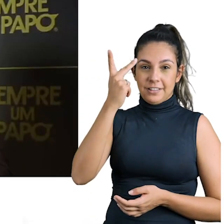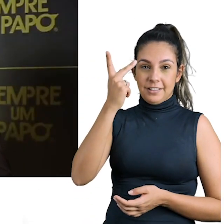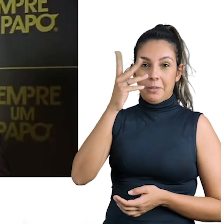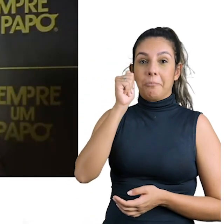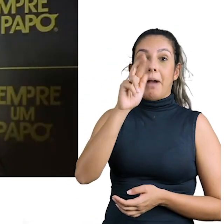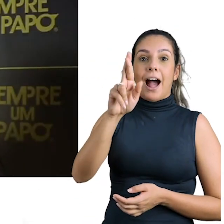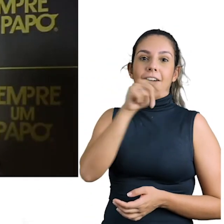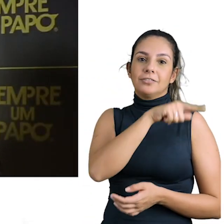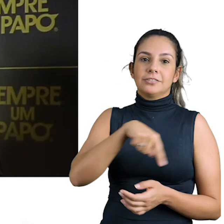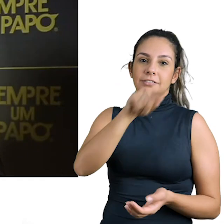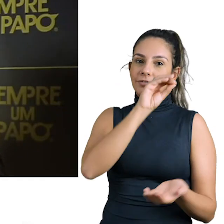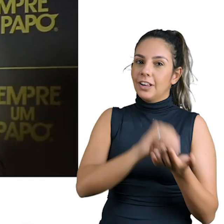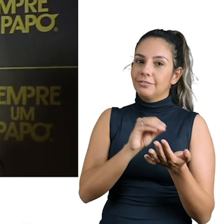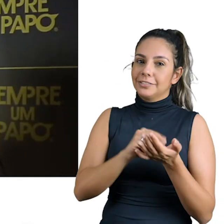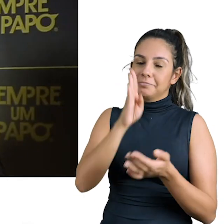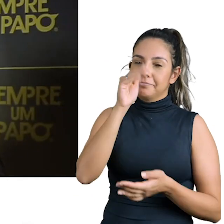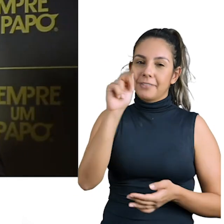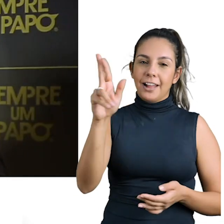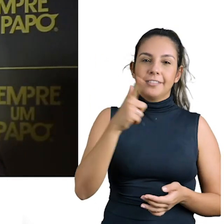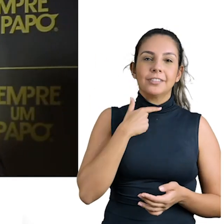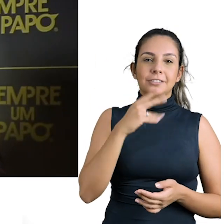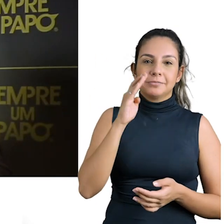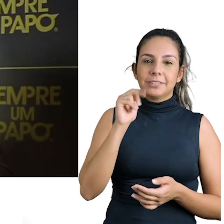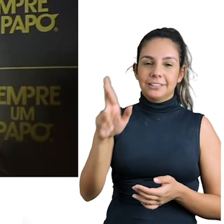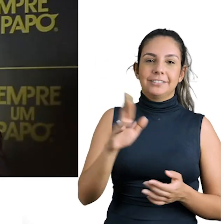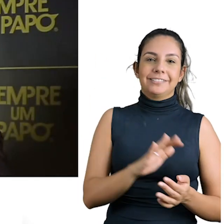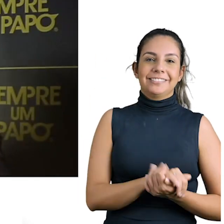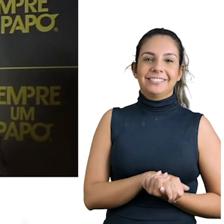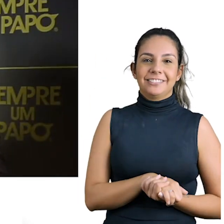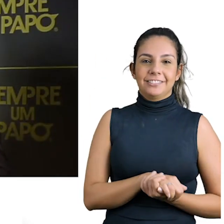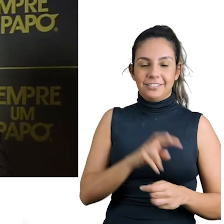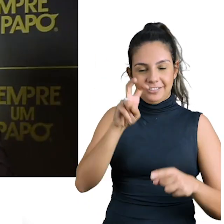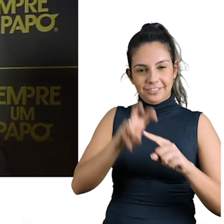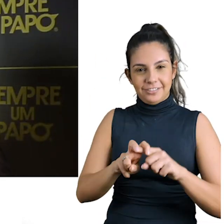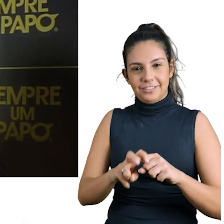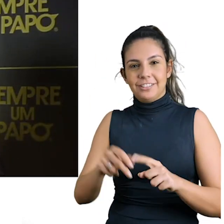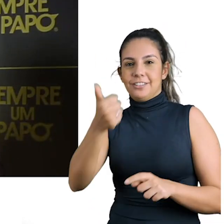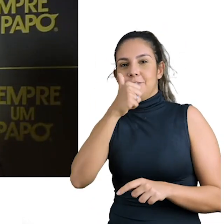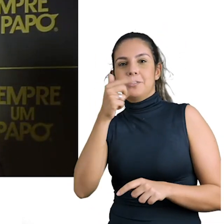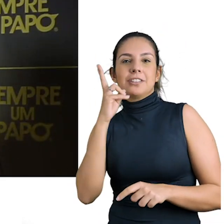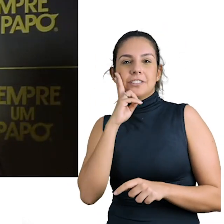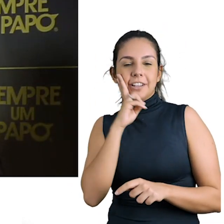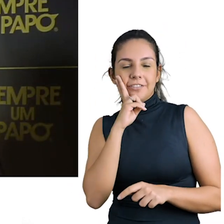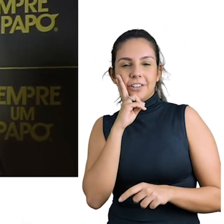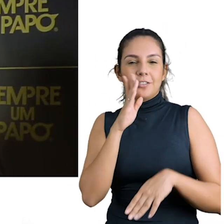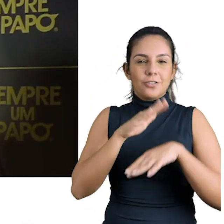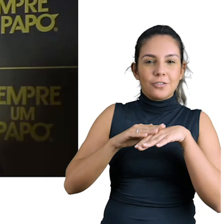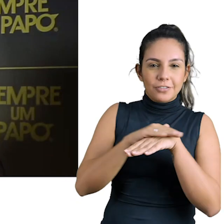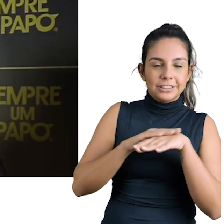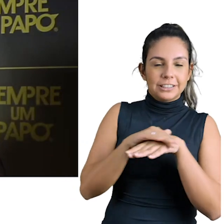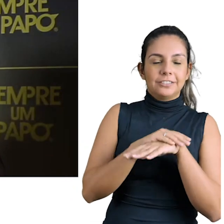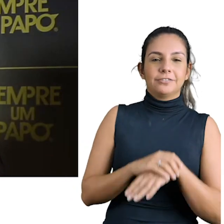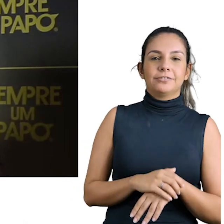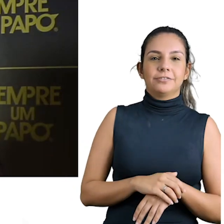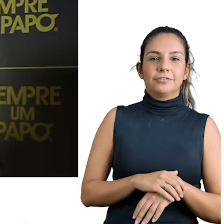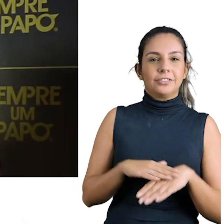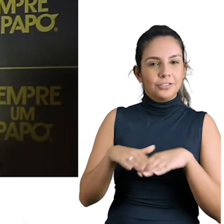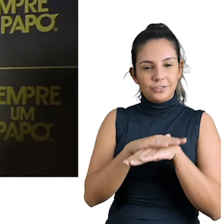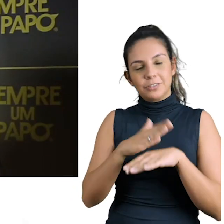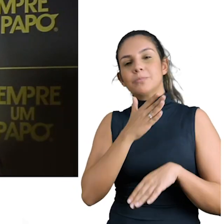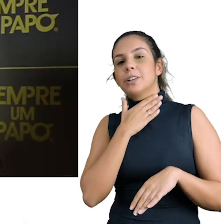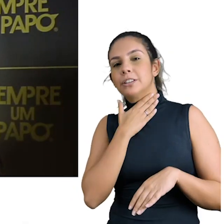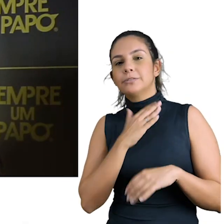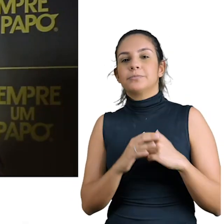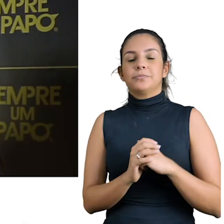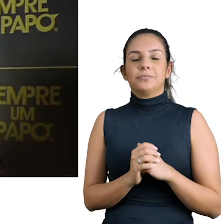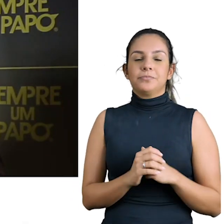sentindo uma falta de ir para um boteco, viu? Nossa Senhora, sentar, tomar uma cerveja, conversar, jogar conversa